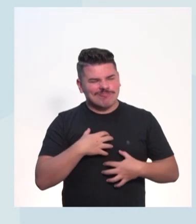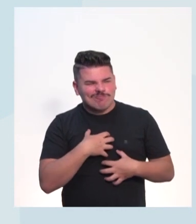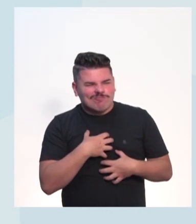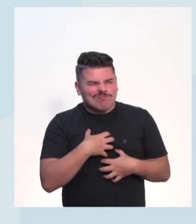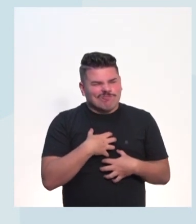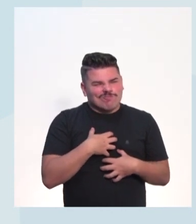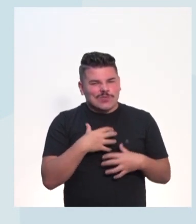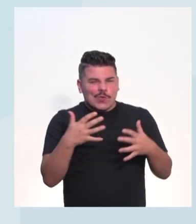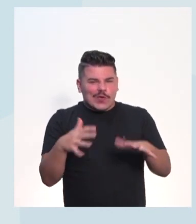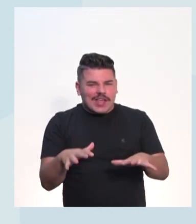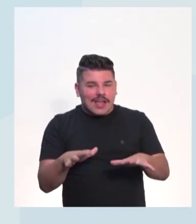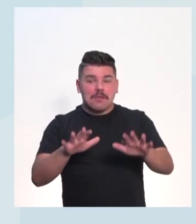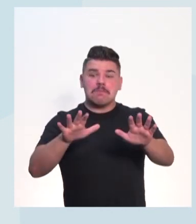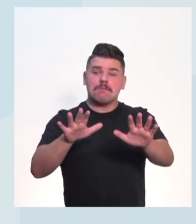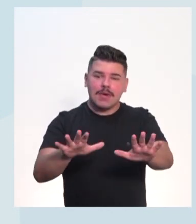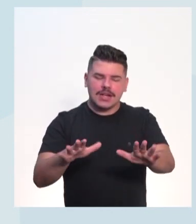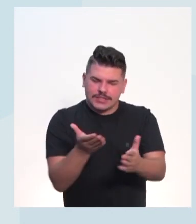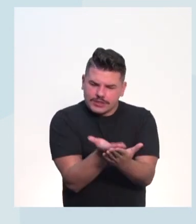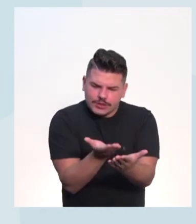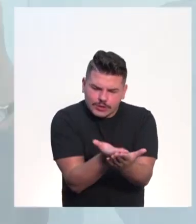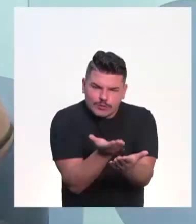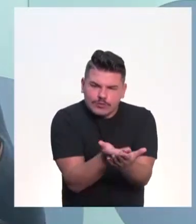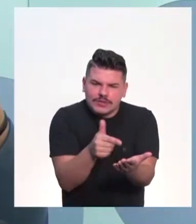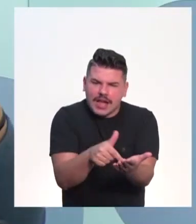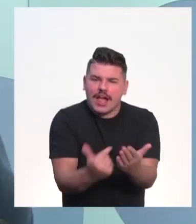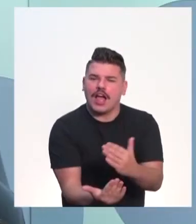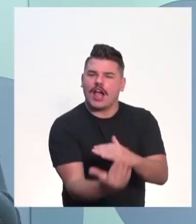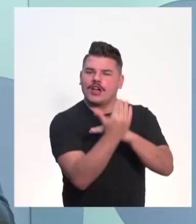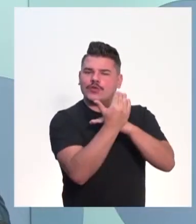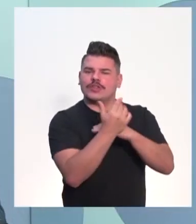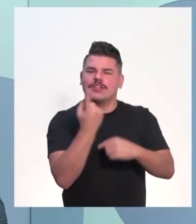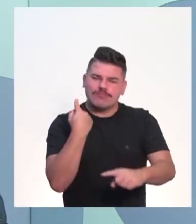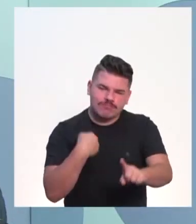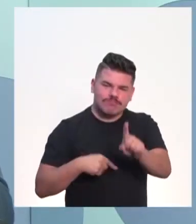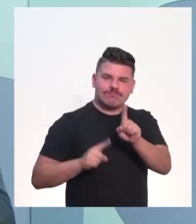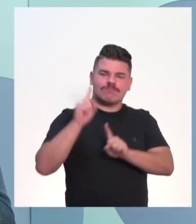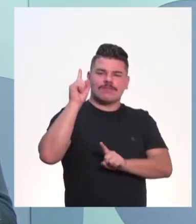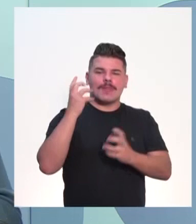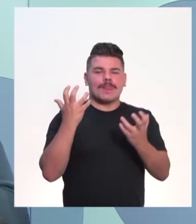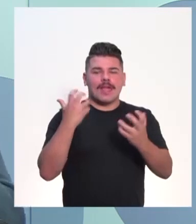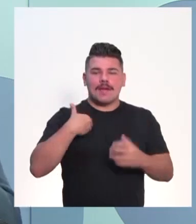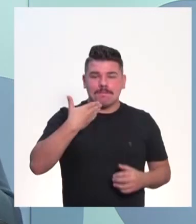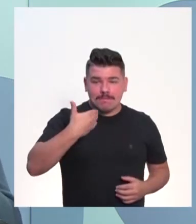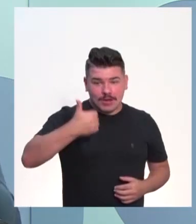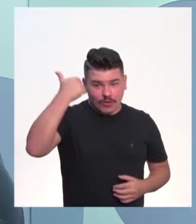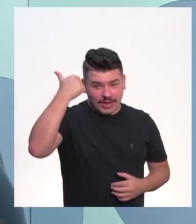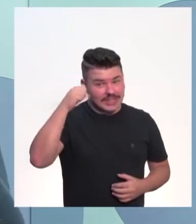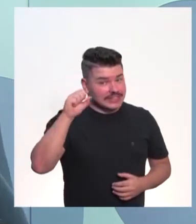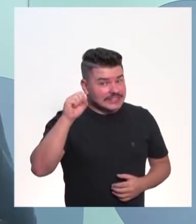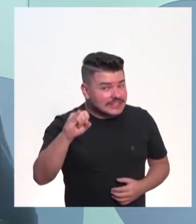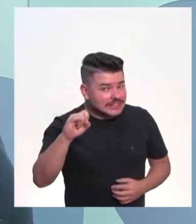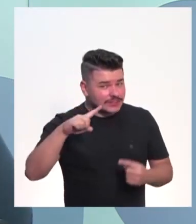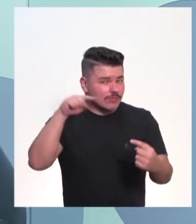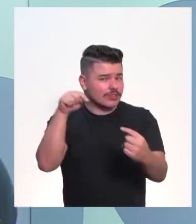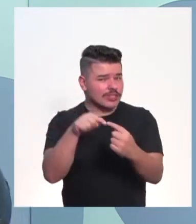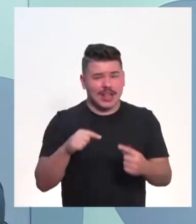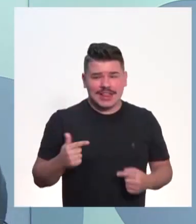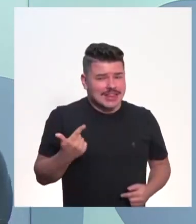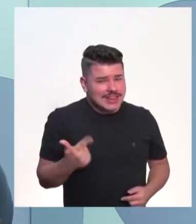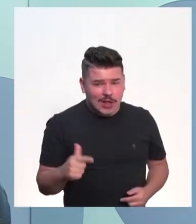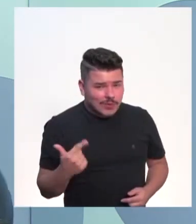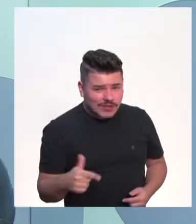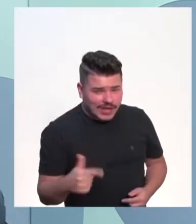pode fazer com que a gente queira estudar e que a gente se empenhe em estudar. Se não houver um motivo, se não houver